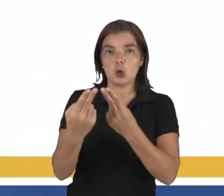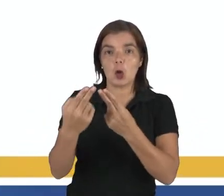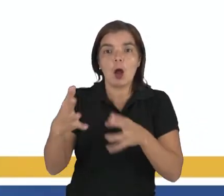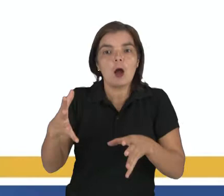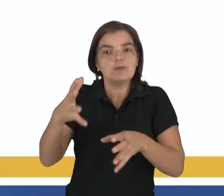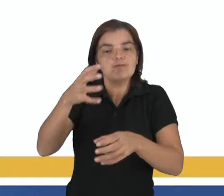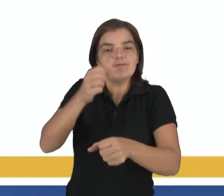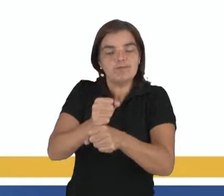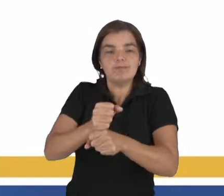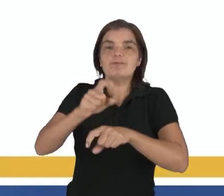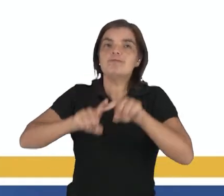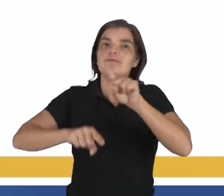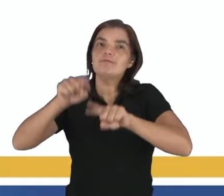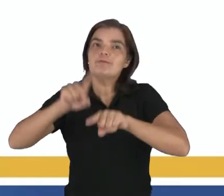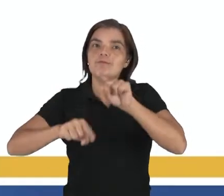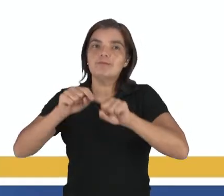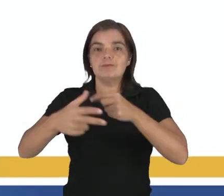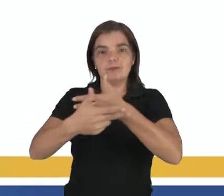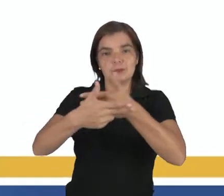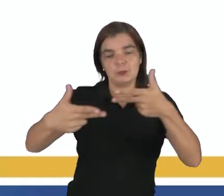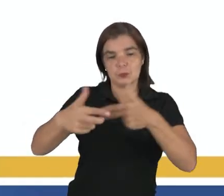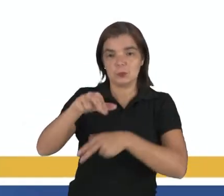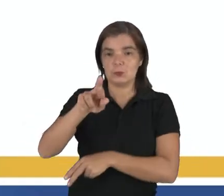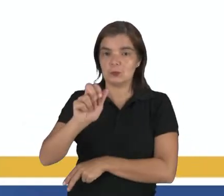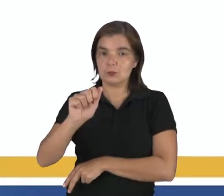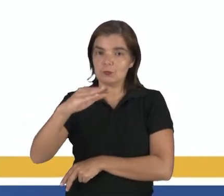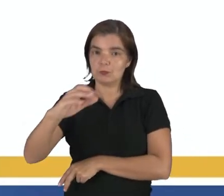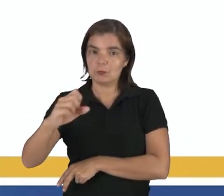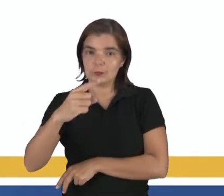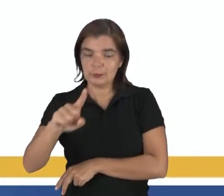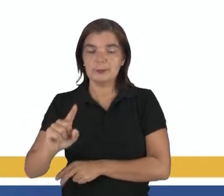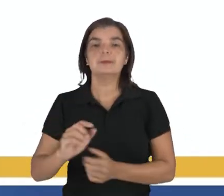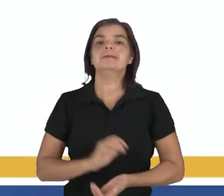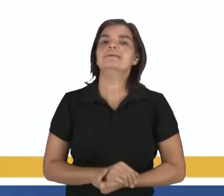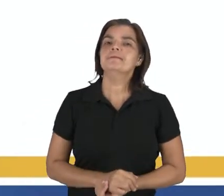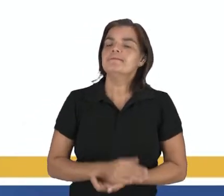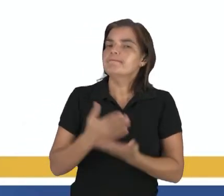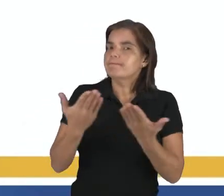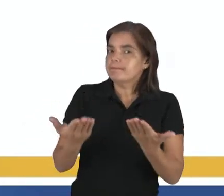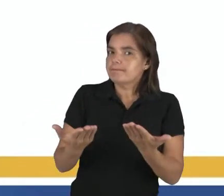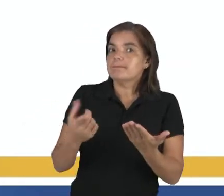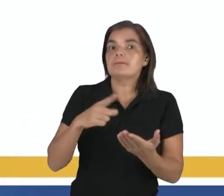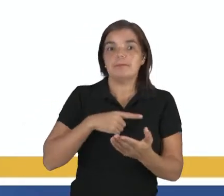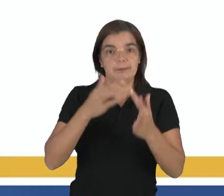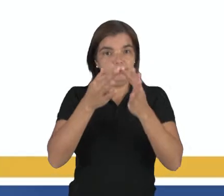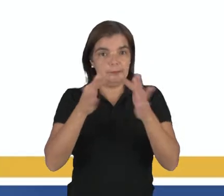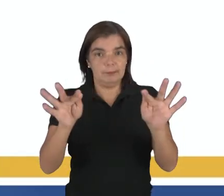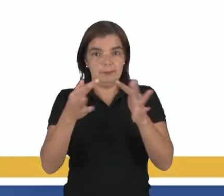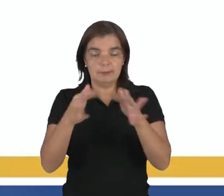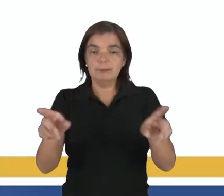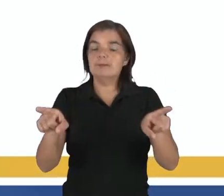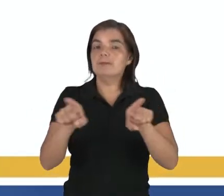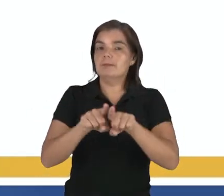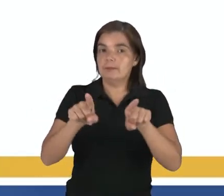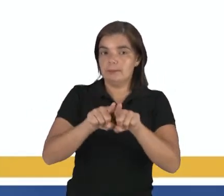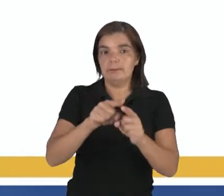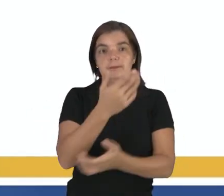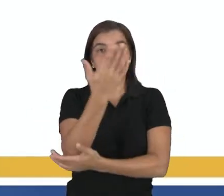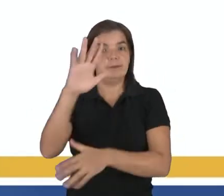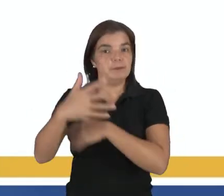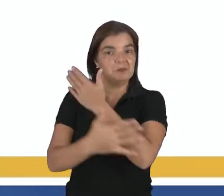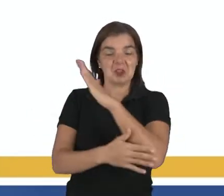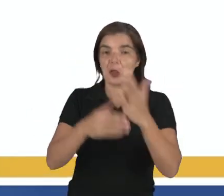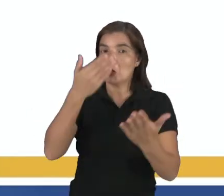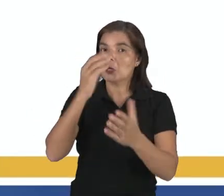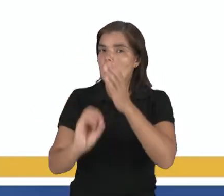das massas dos produtos nessa reação. Então, para que essa frase, na natureza,